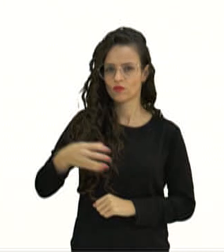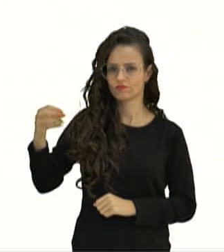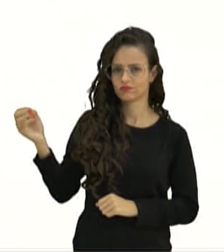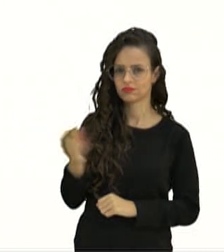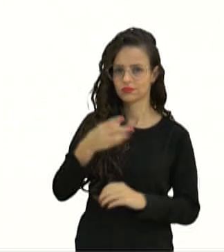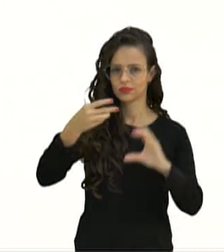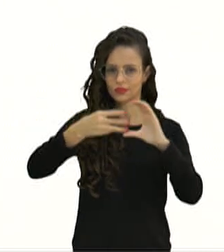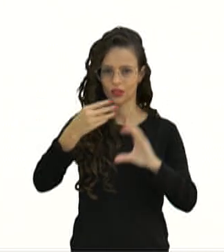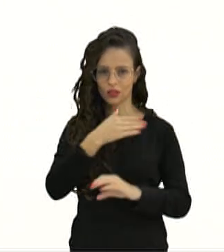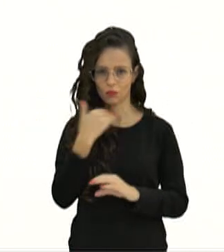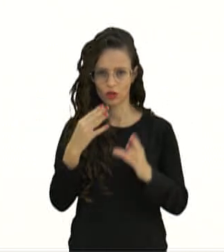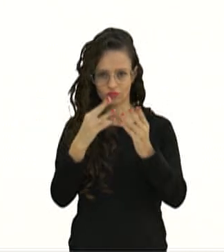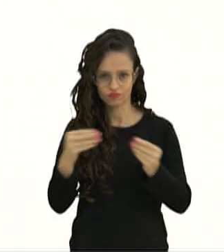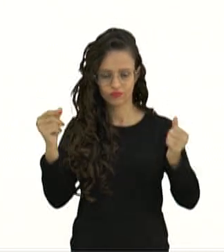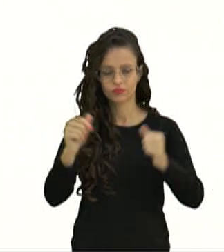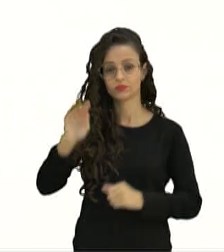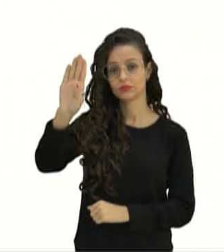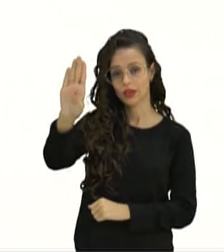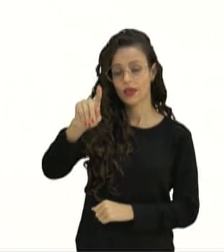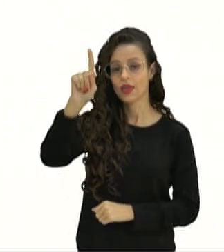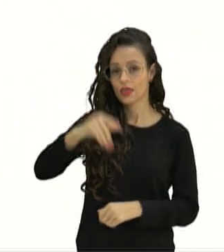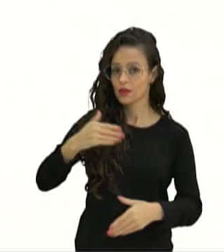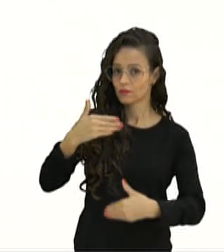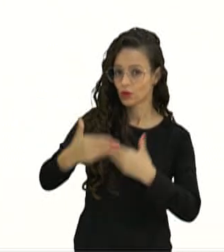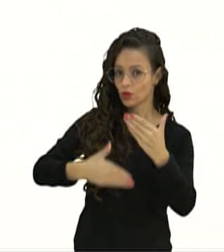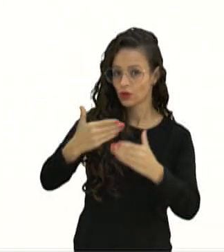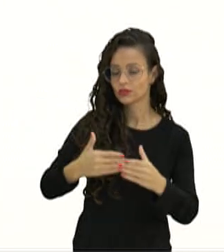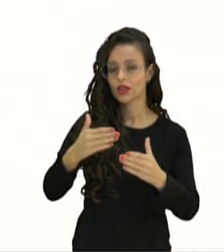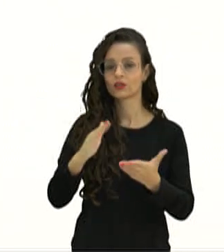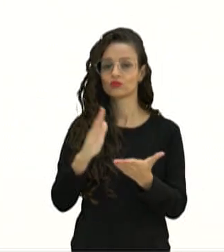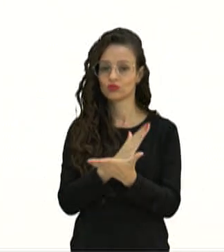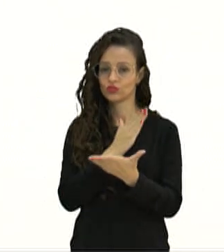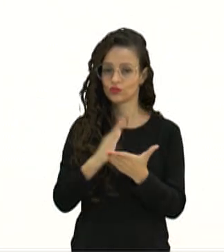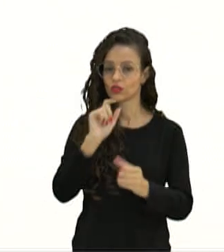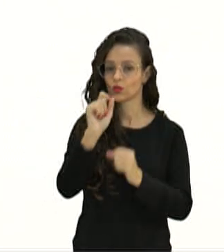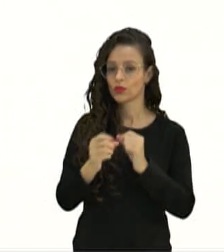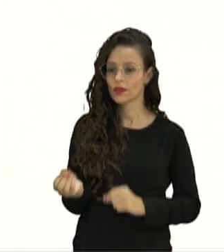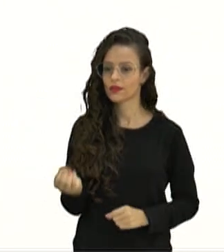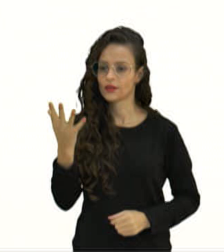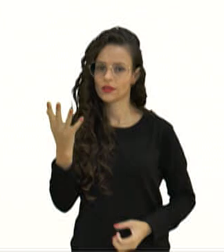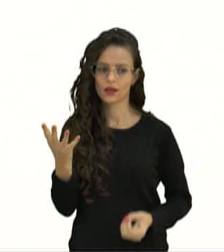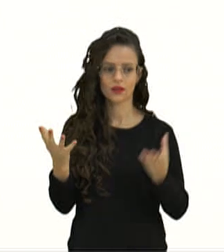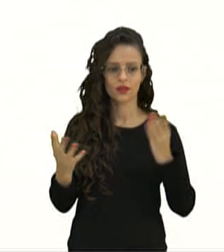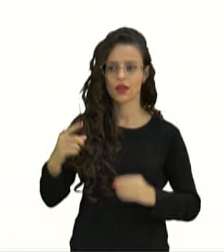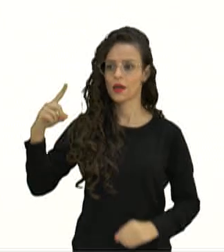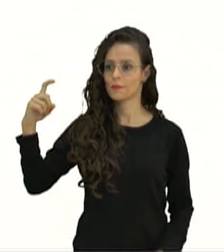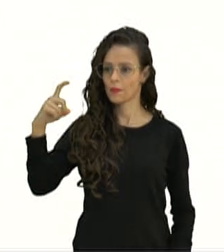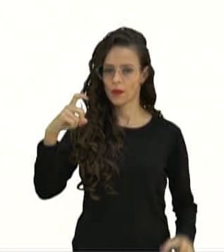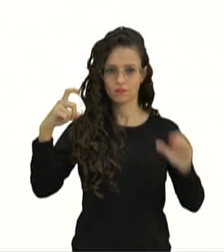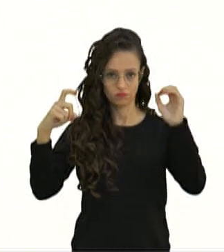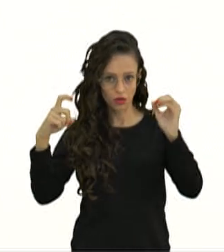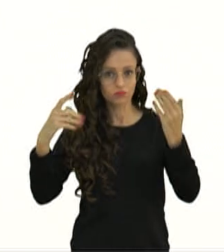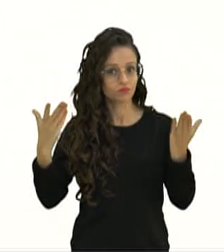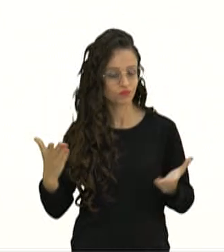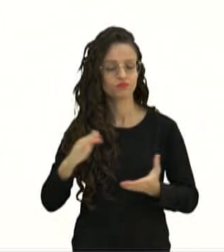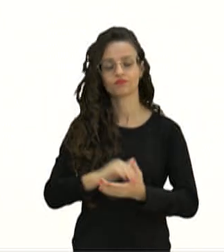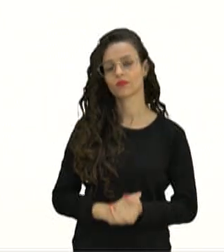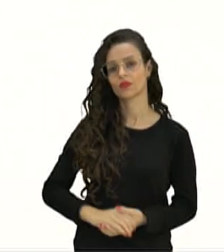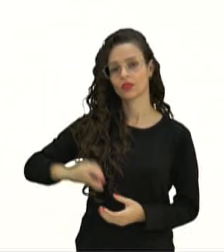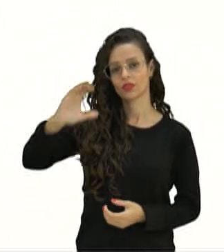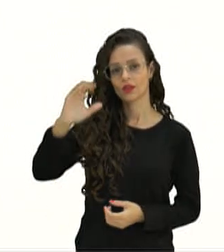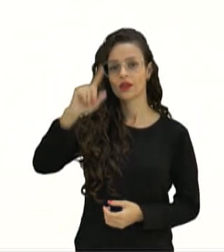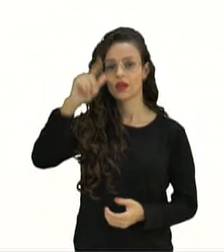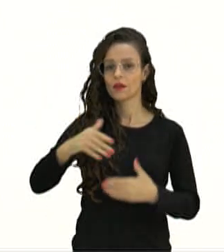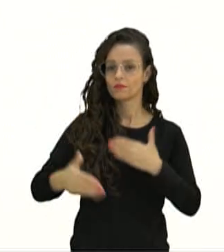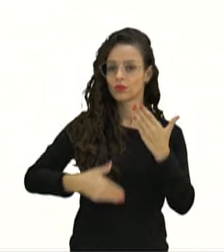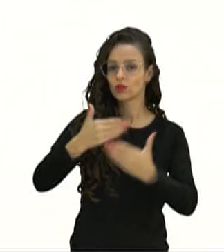mortas? Alternativa B, é o processo de divisão que garante a formação dos gametas, meiose. C, é o